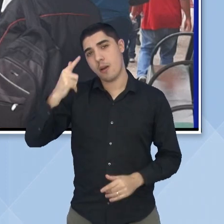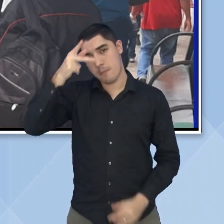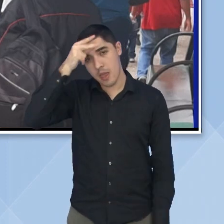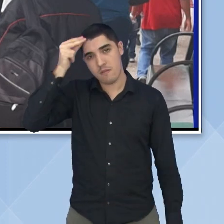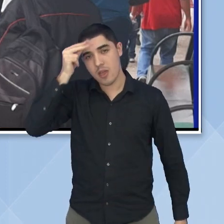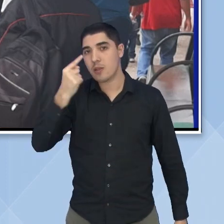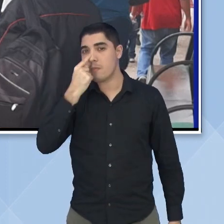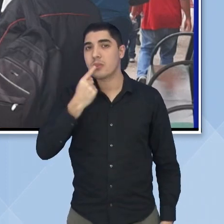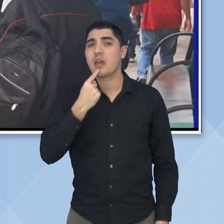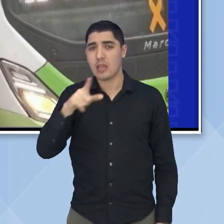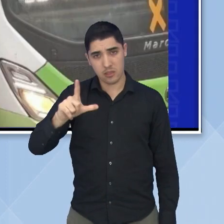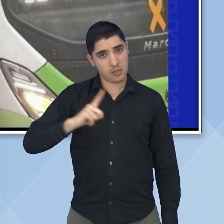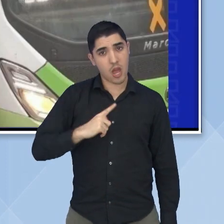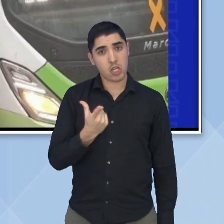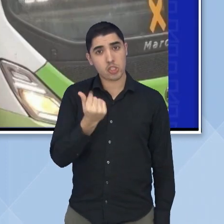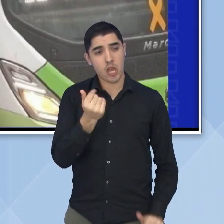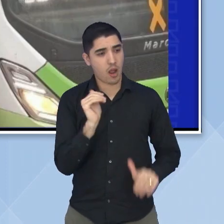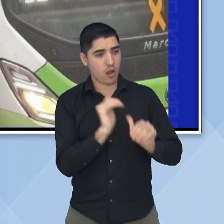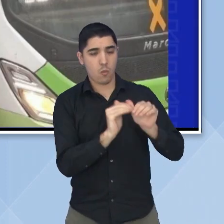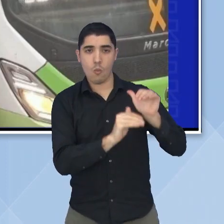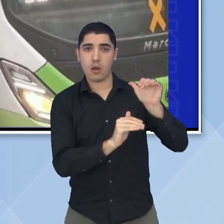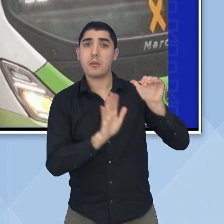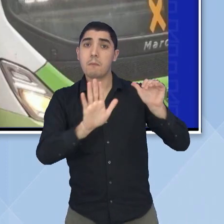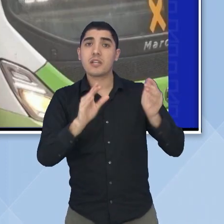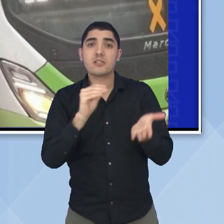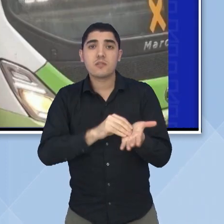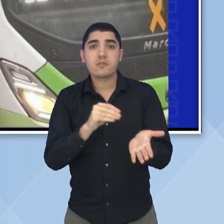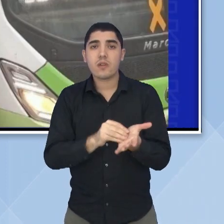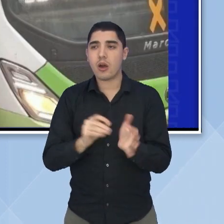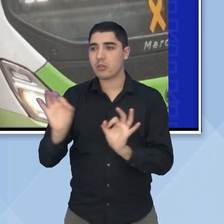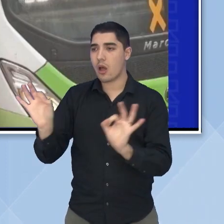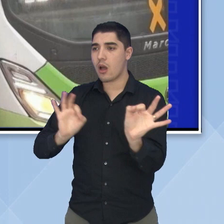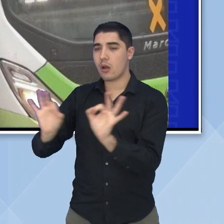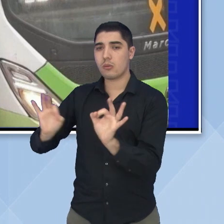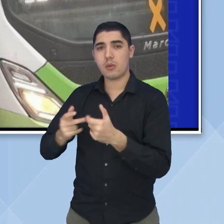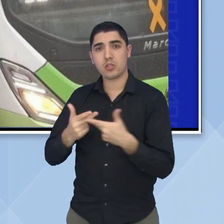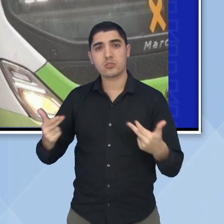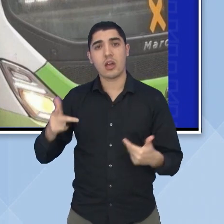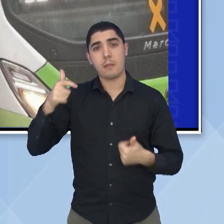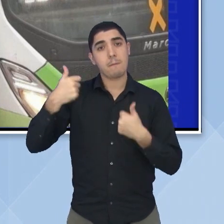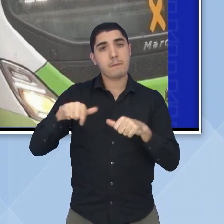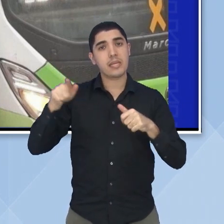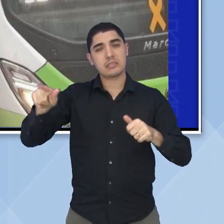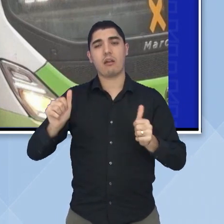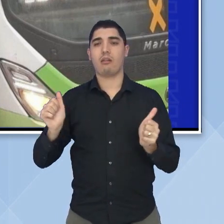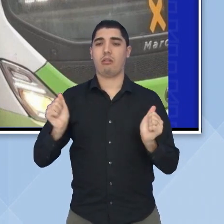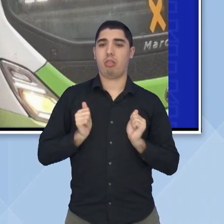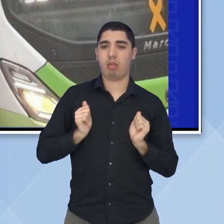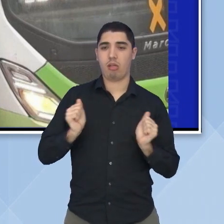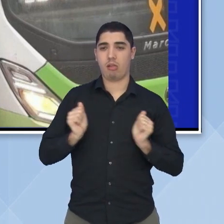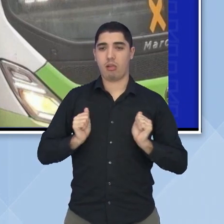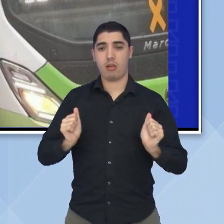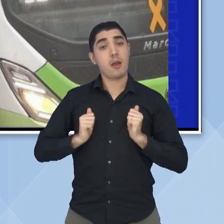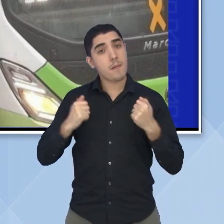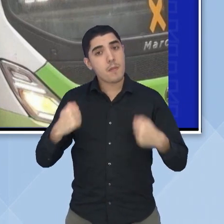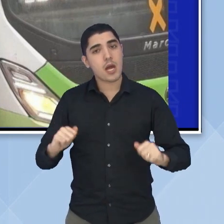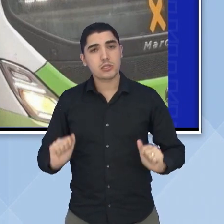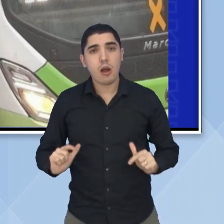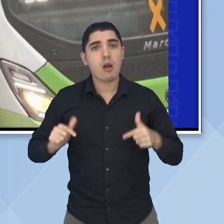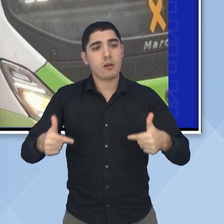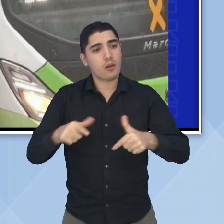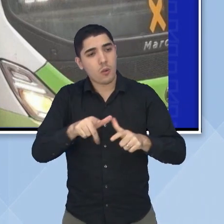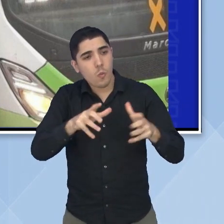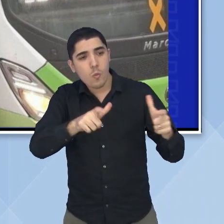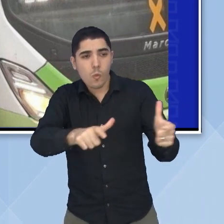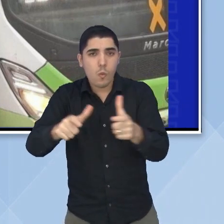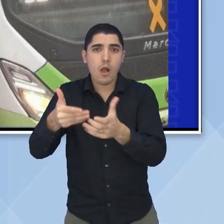dinheiro em caixa. O senhor está faltando a gestão. Falta o senhor levantar aí do 7º andar e correr esses bairros periféricos